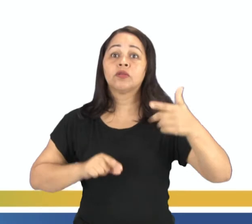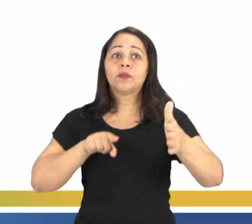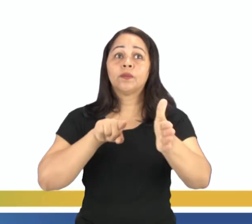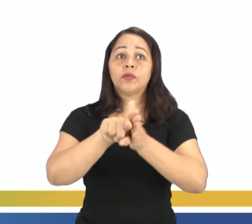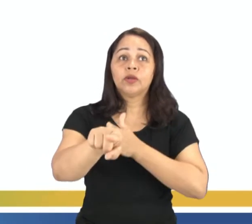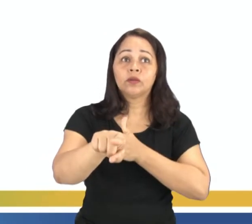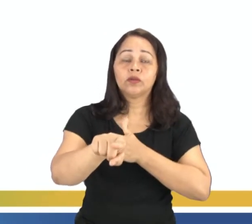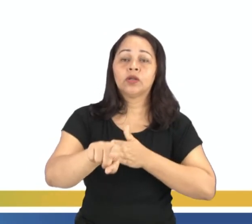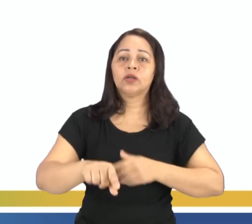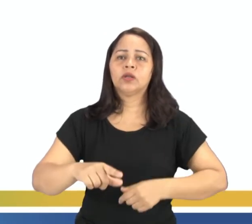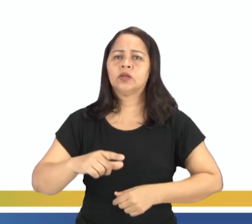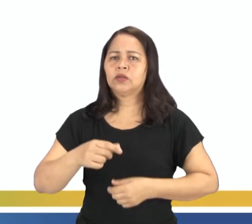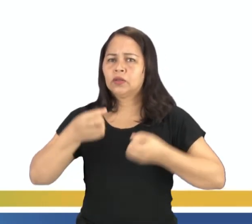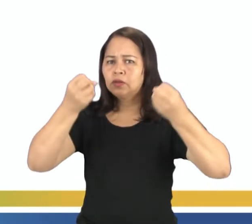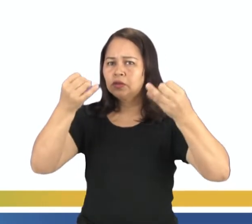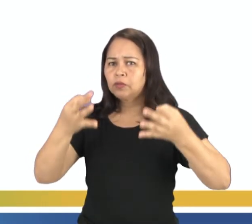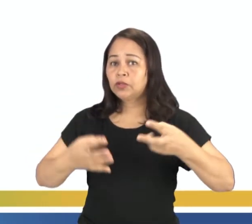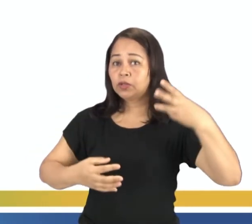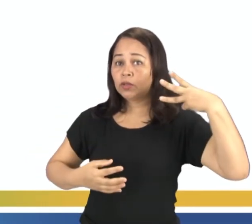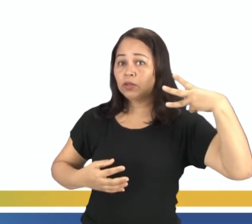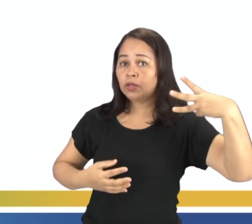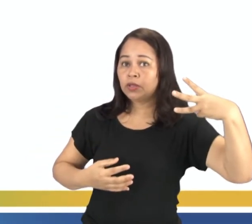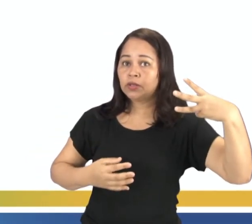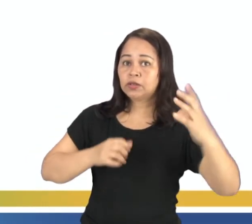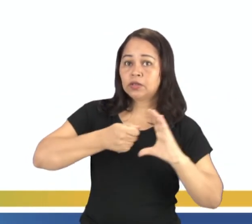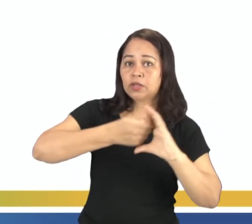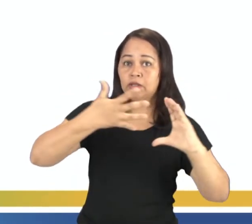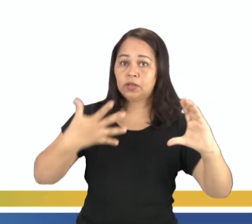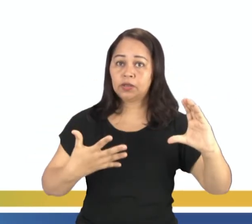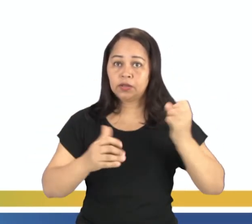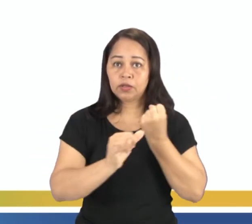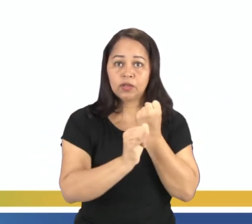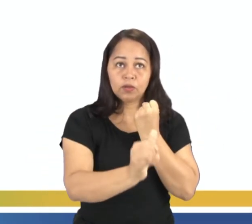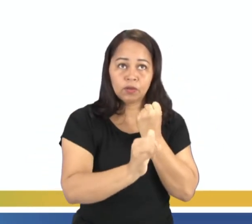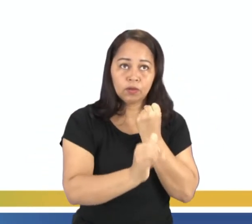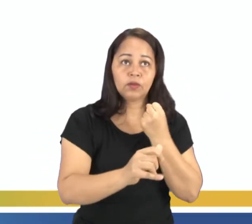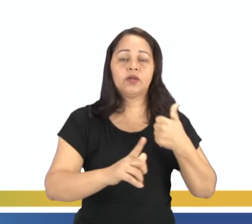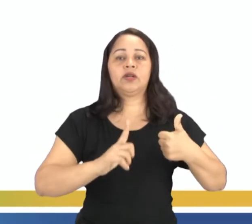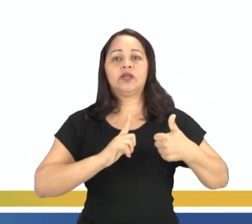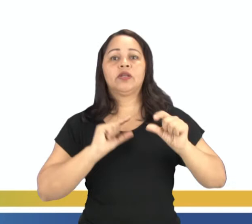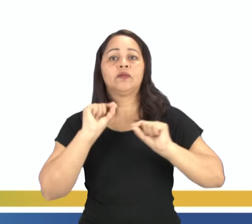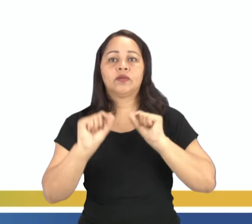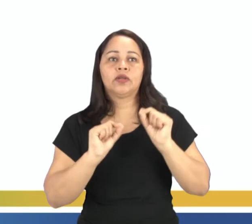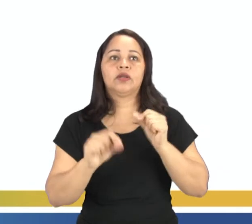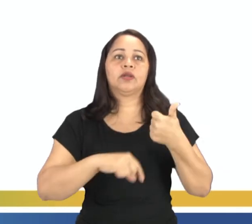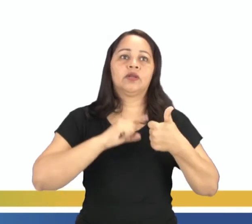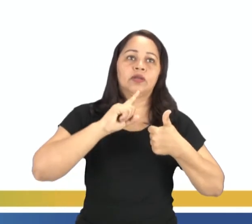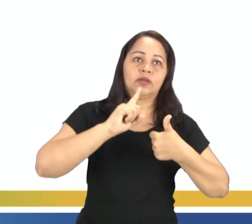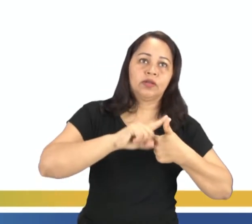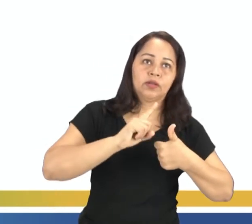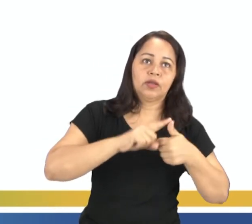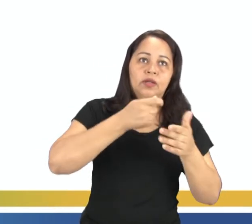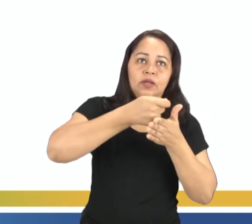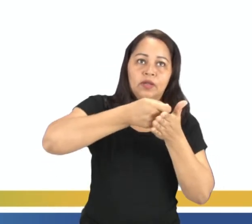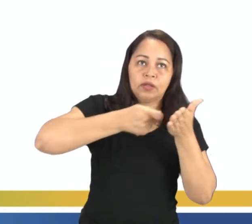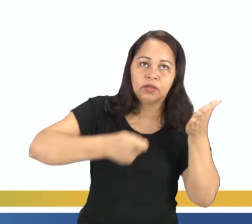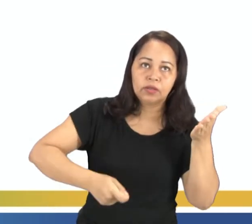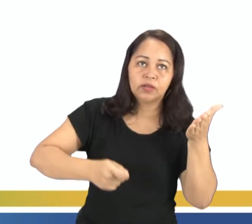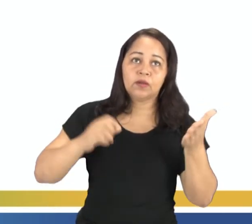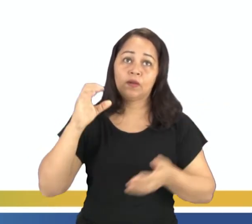Mencione 3 características da crônica. Vamos lá. Redação de textos breves e fáceis de